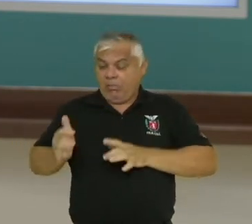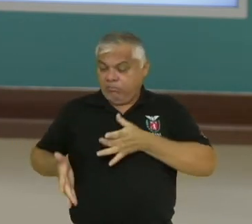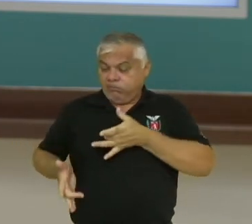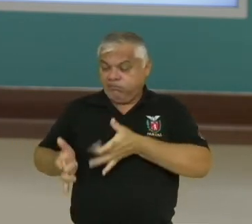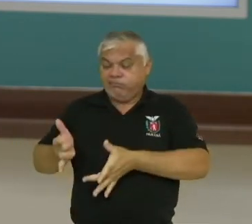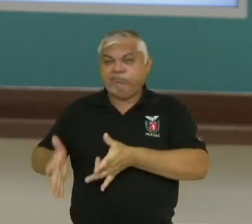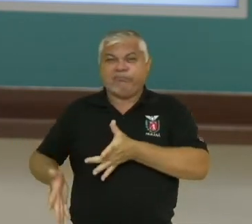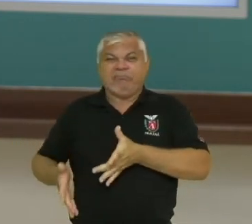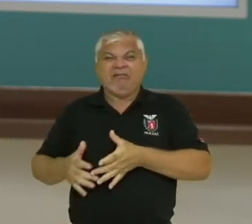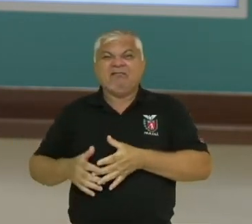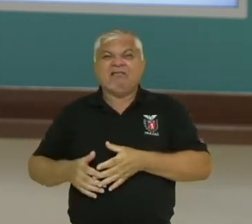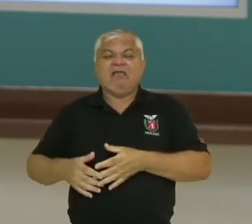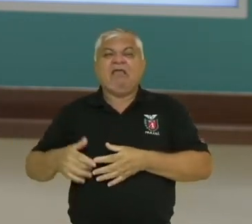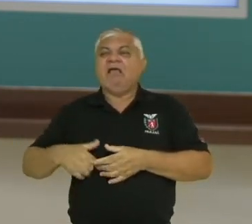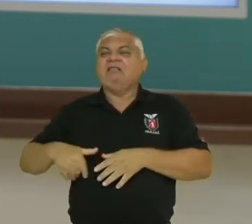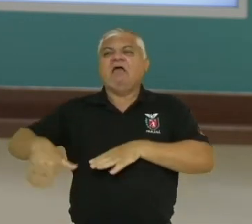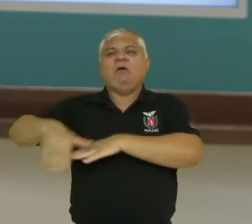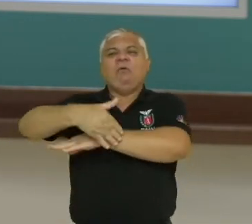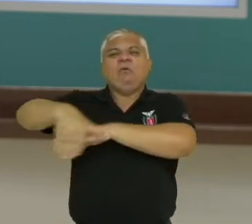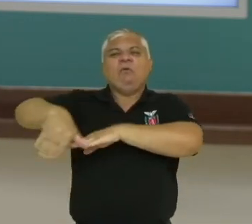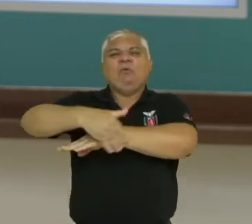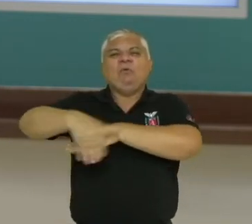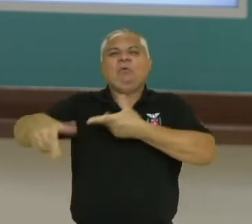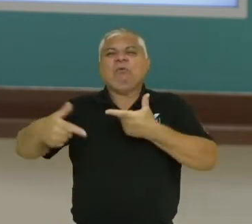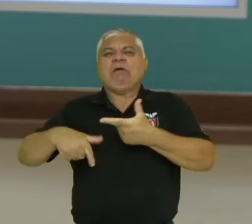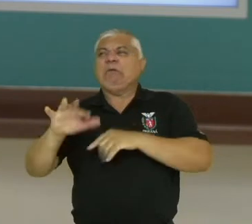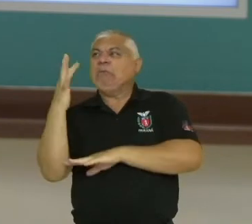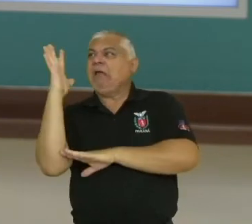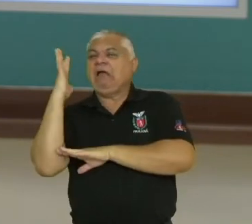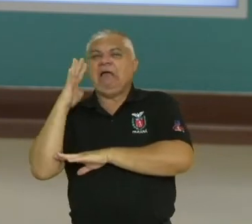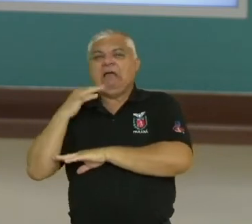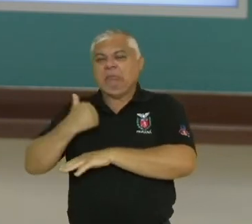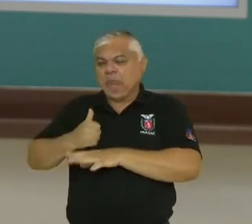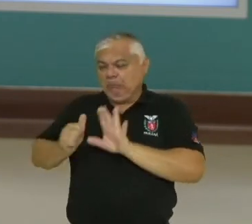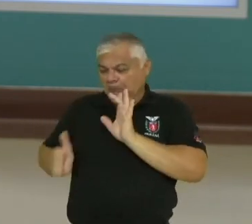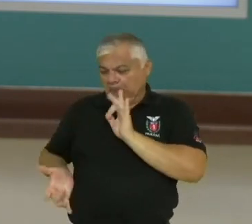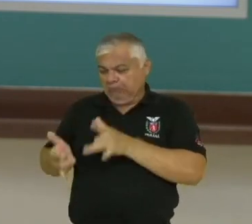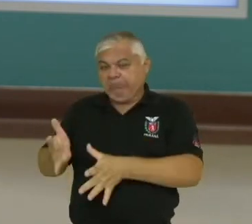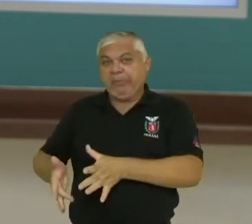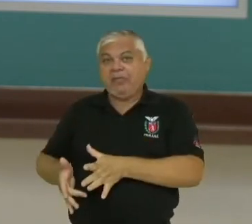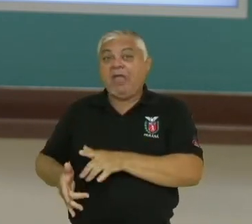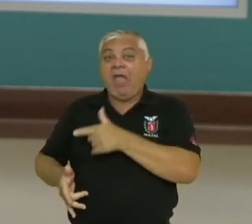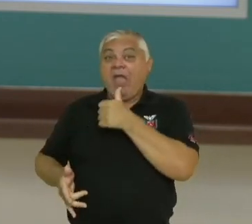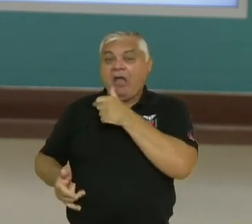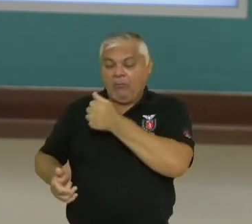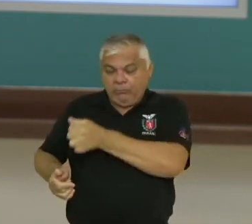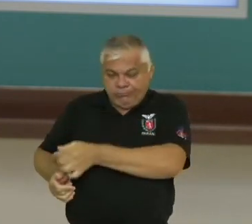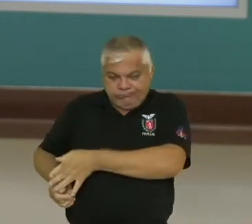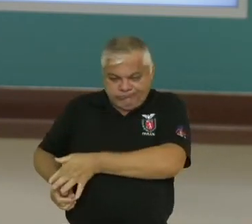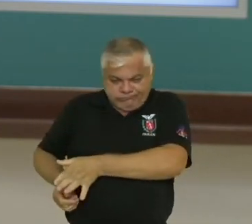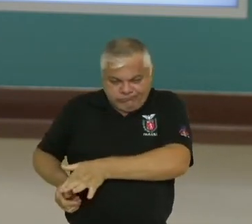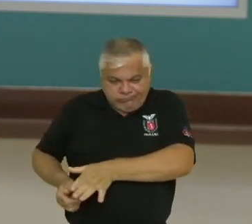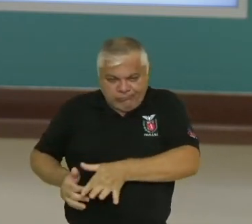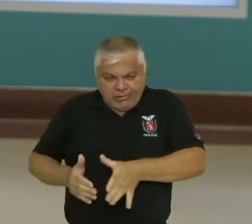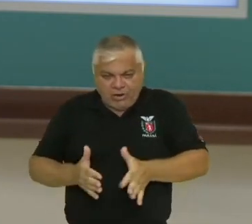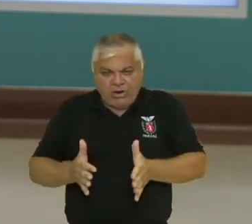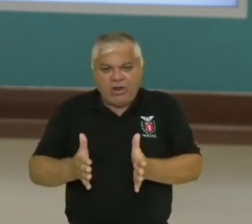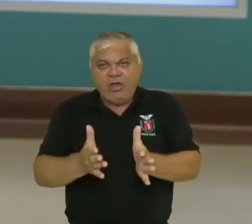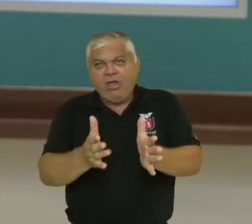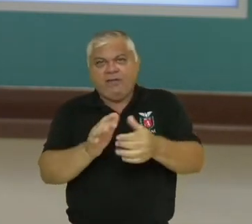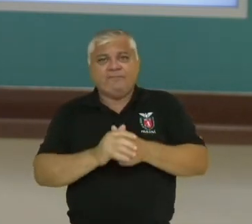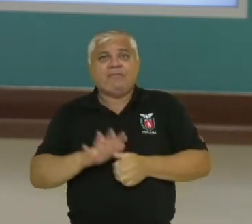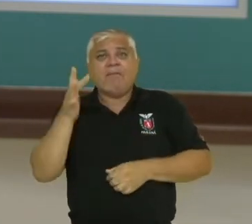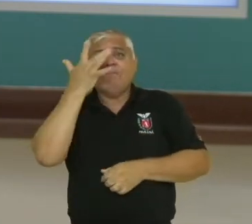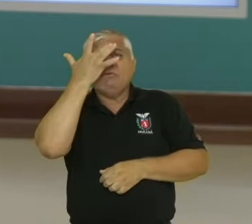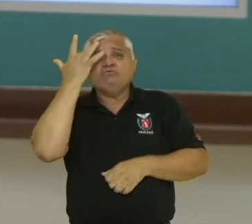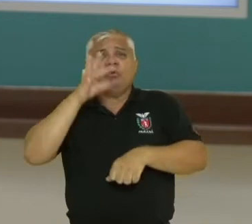tratamento de esgoto, outras pessoas entram em contato com essa água e ficam contaminadas. Imagine uma situação. A pessoa está doente